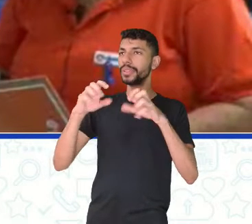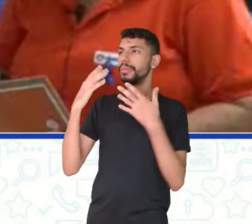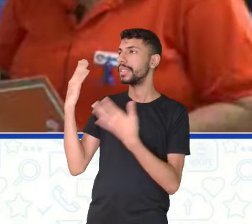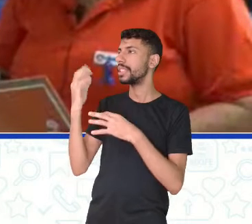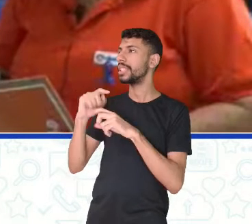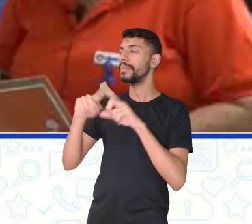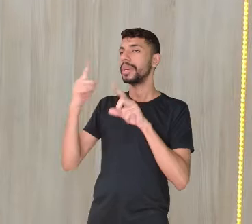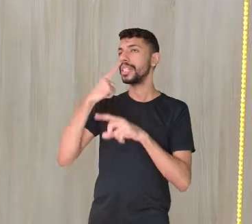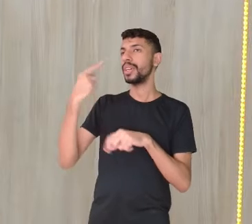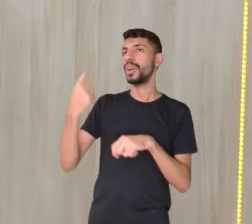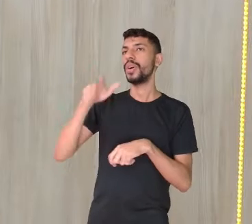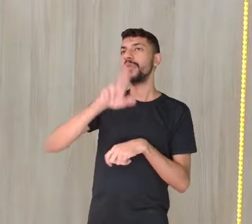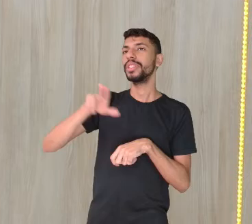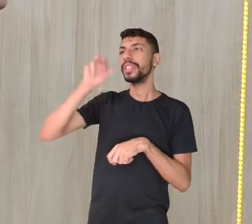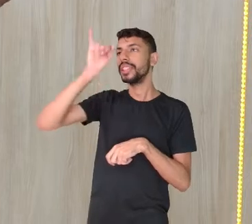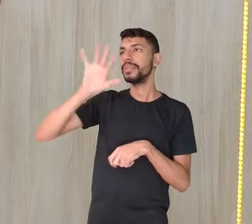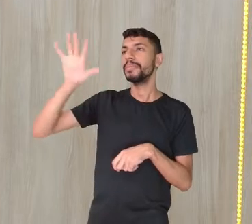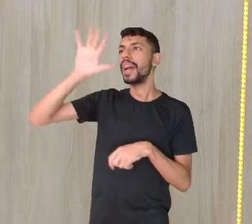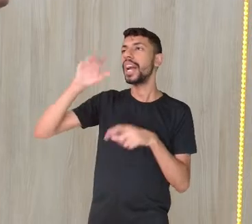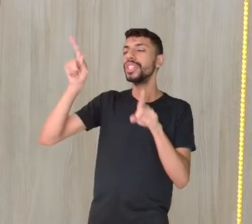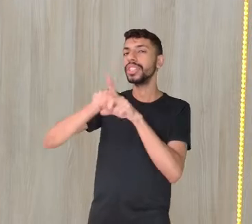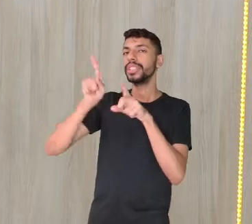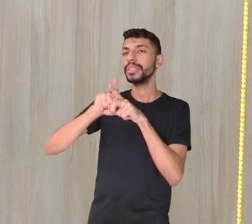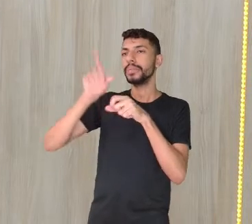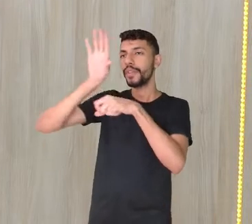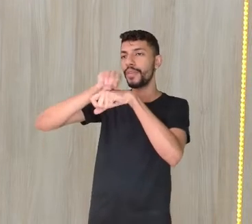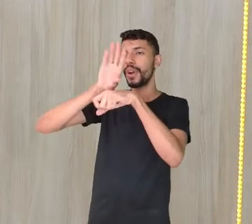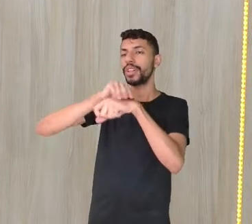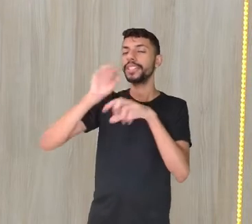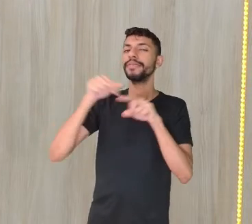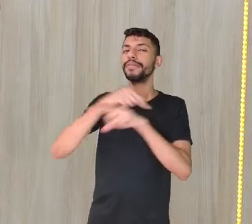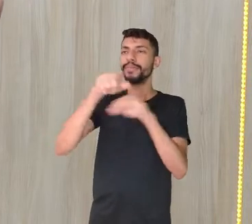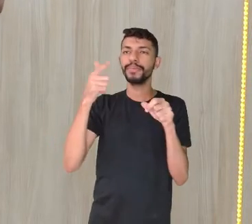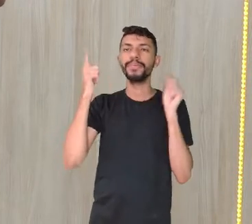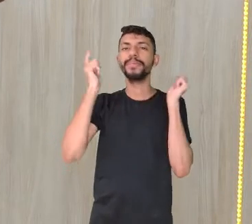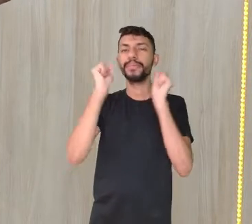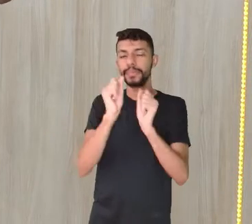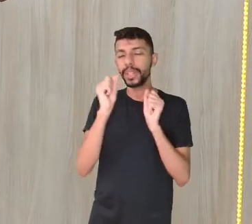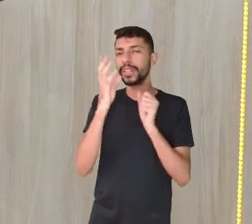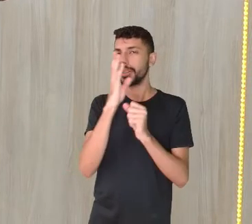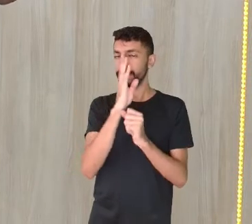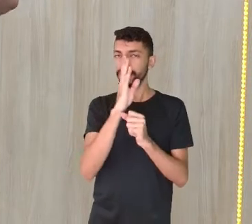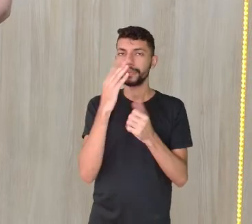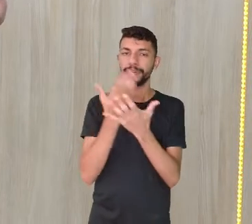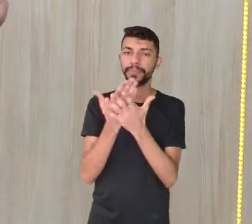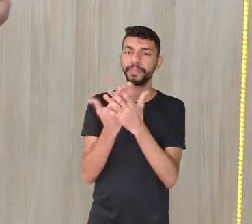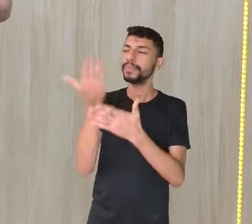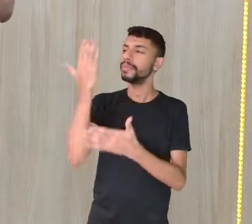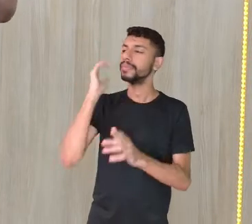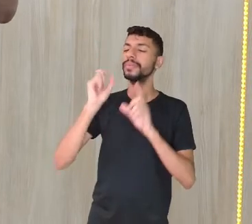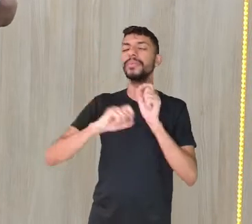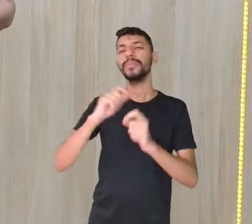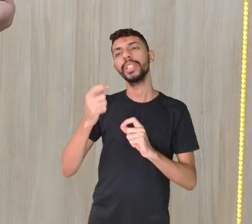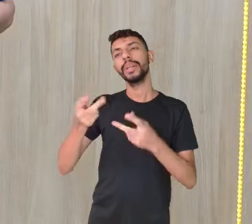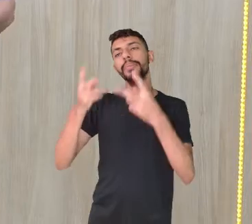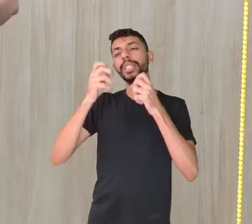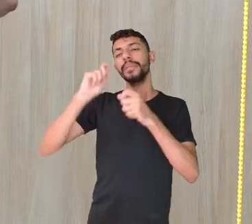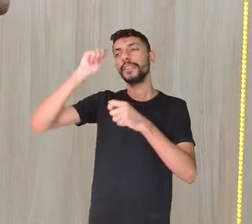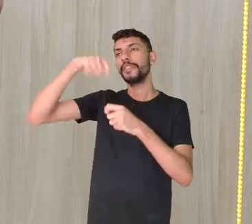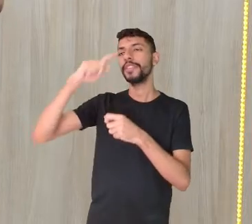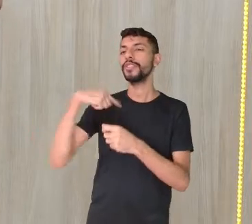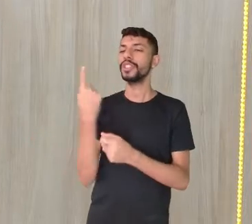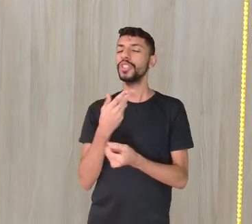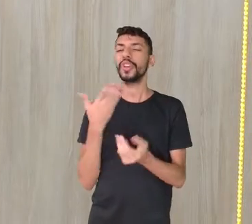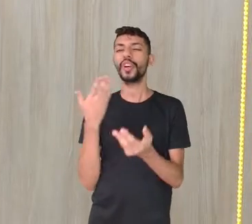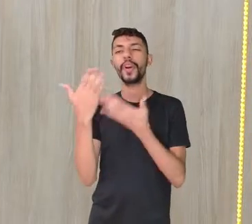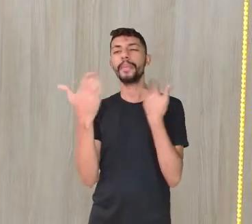através de imagem, né, de fotos, e vocês poderão assistir a aula passada e ver a questão de um vídeo, onde nós conversamos, batemos um